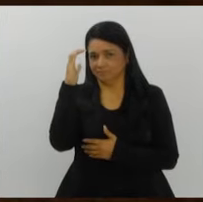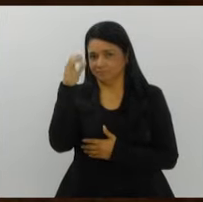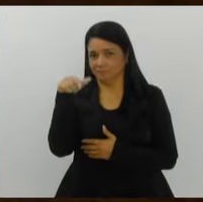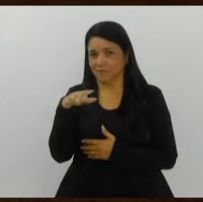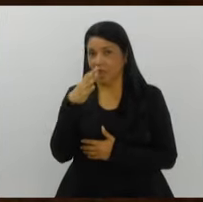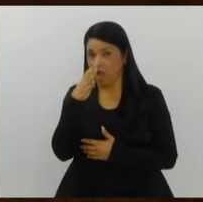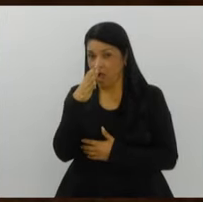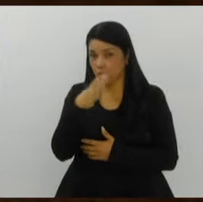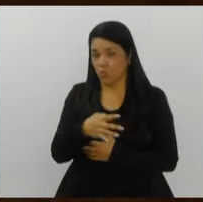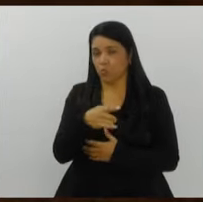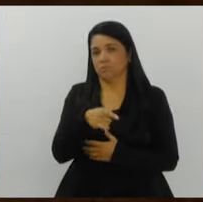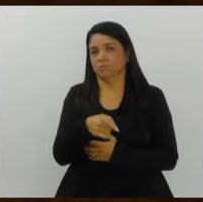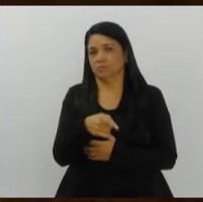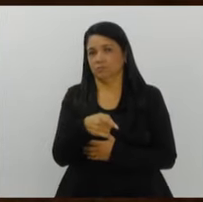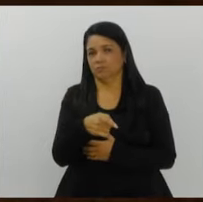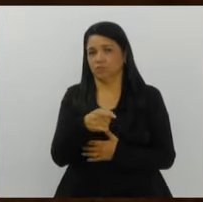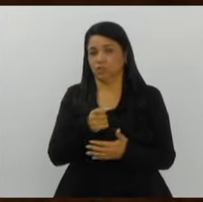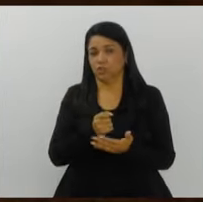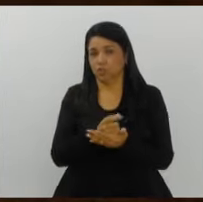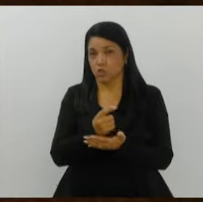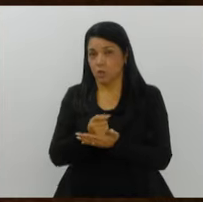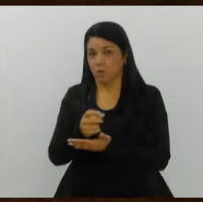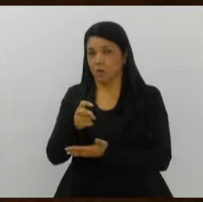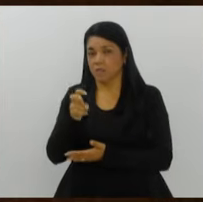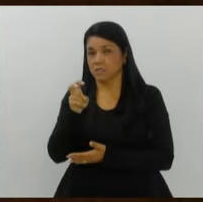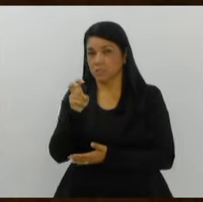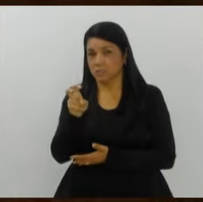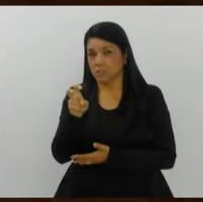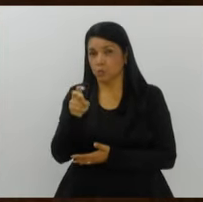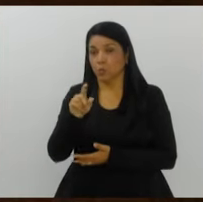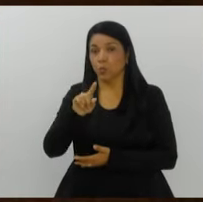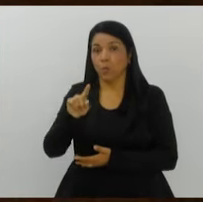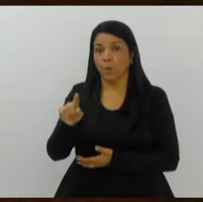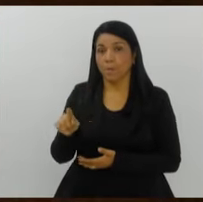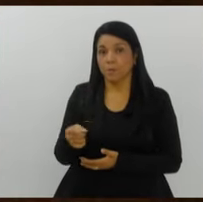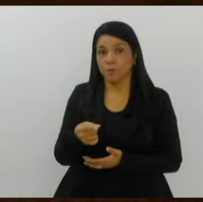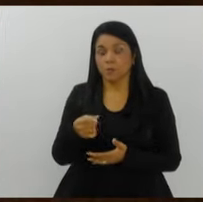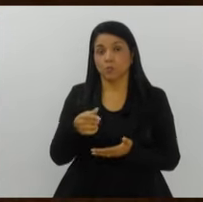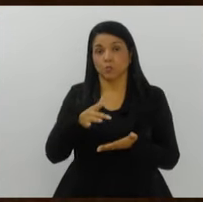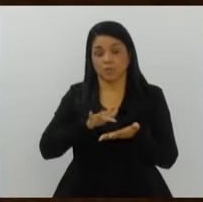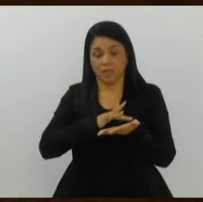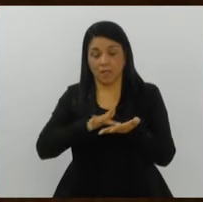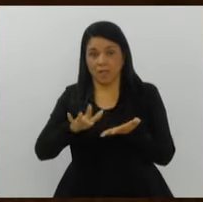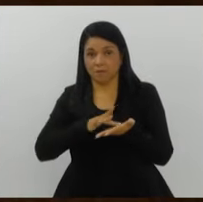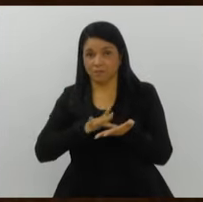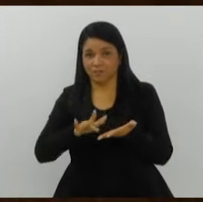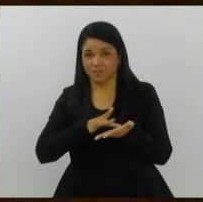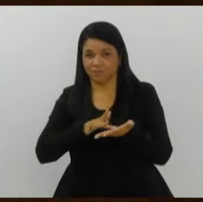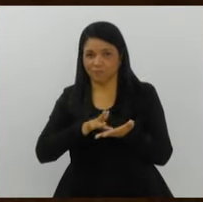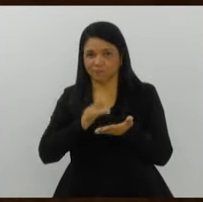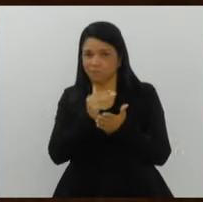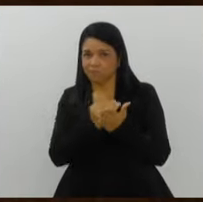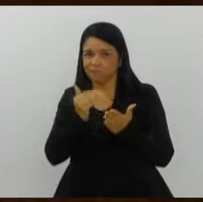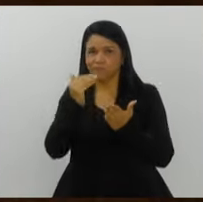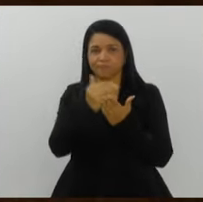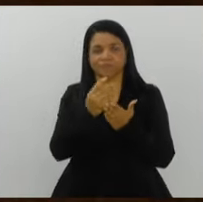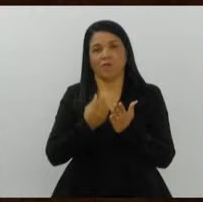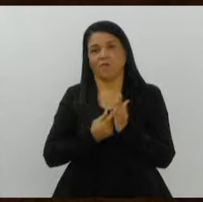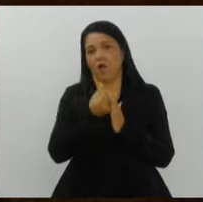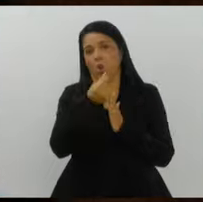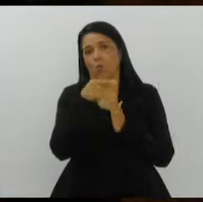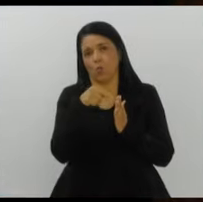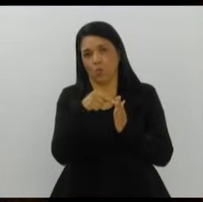acusado de ter comprado 5.100 tablets superfaturados e não ter